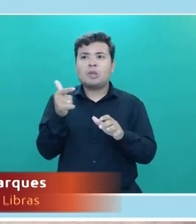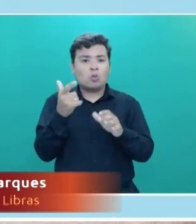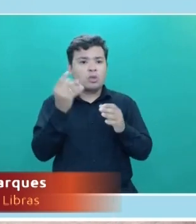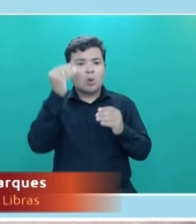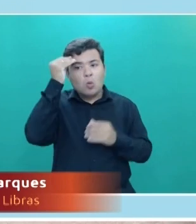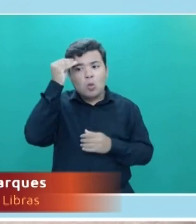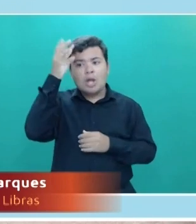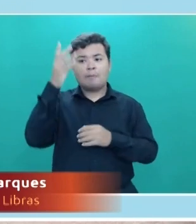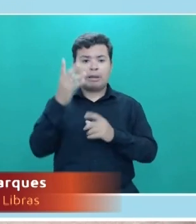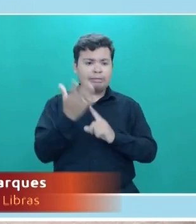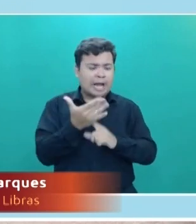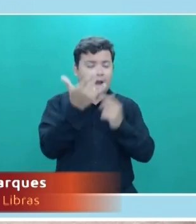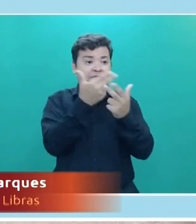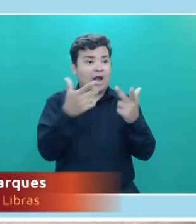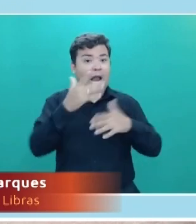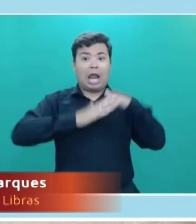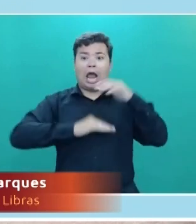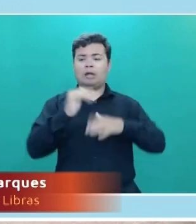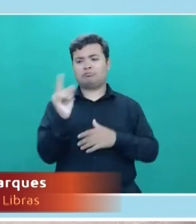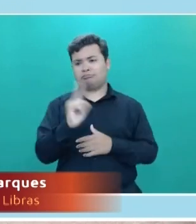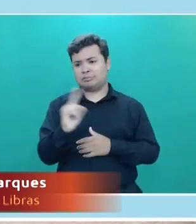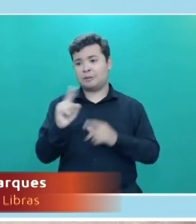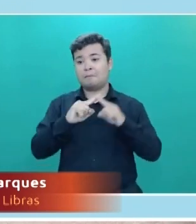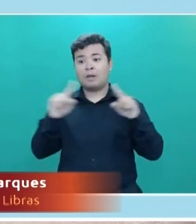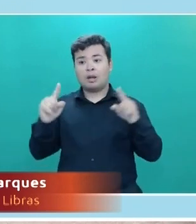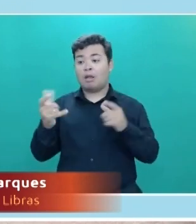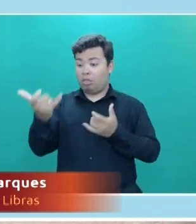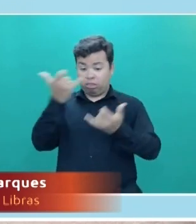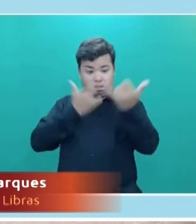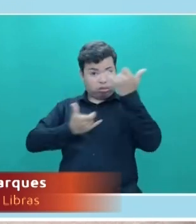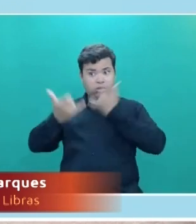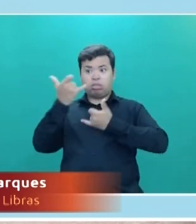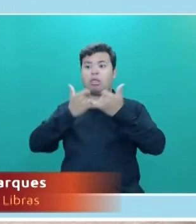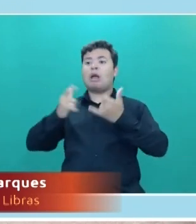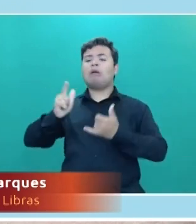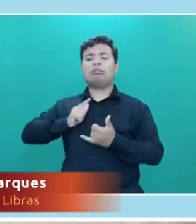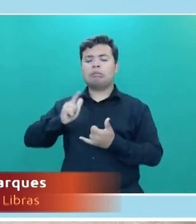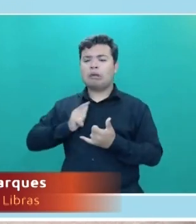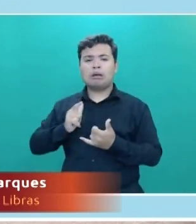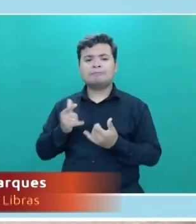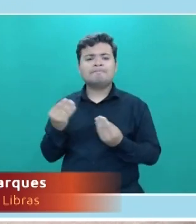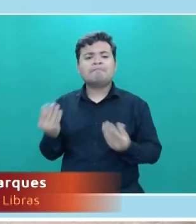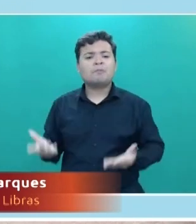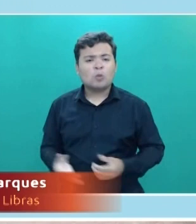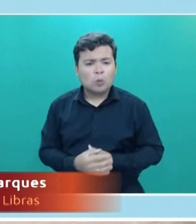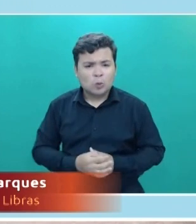com tecnologia assim, mas pode ter esse discurso reverberado, né?